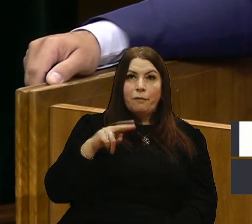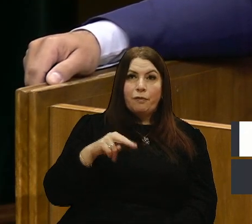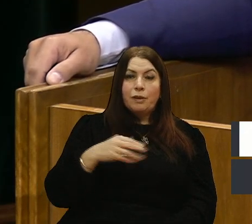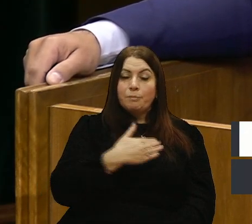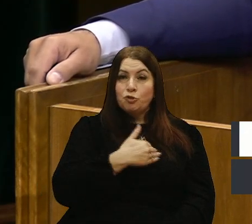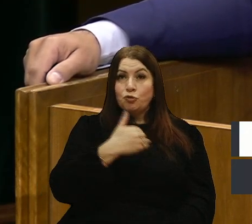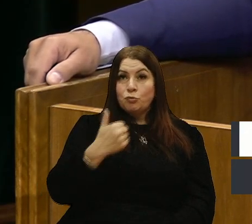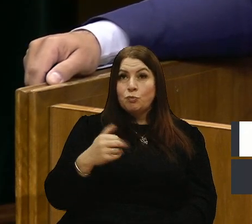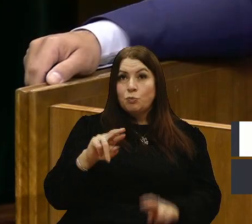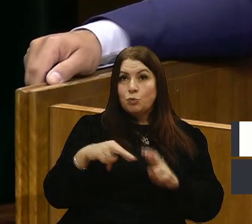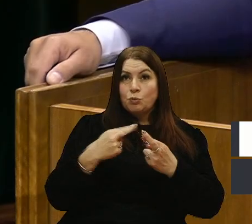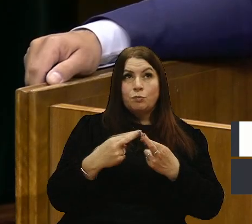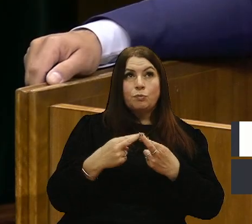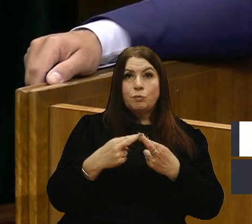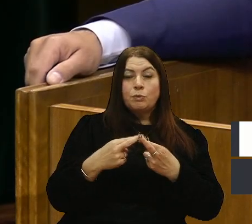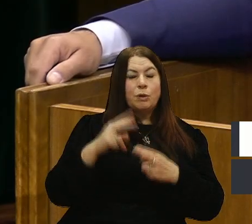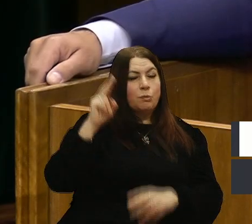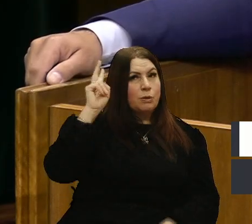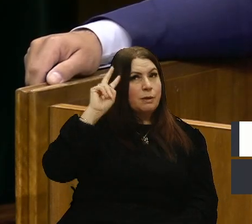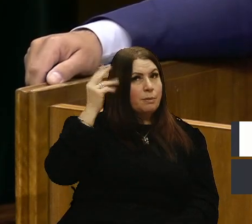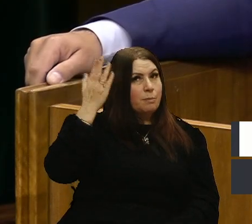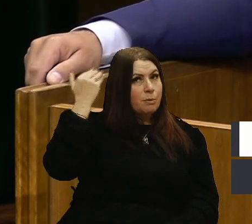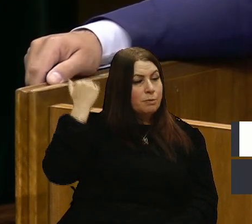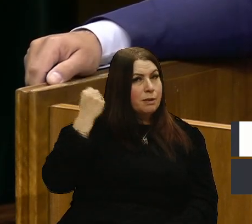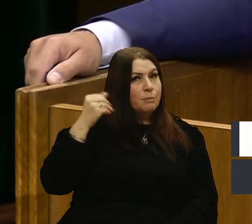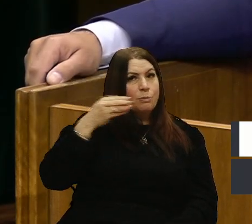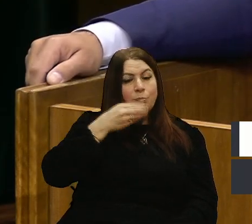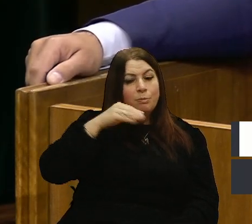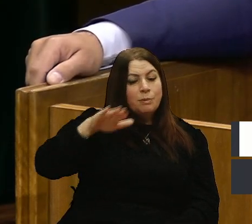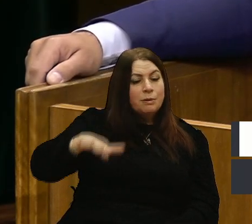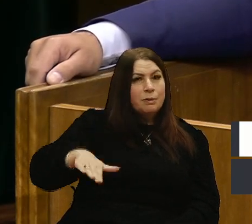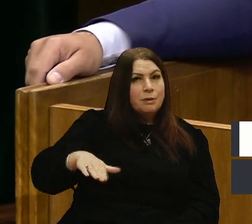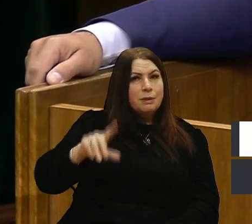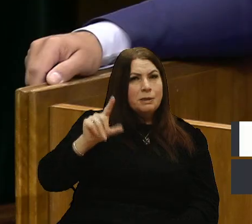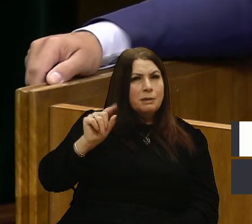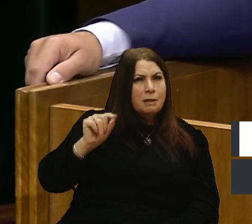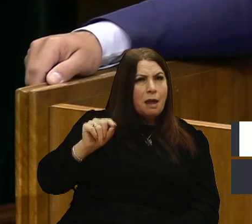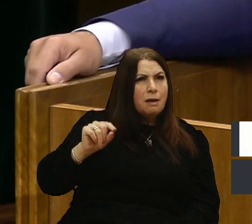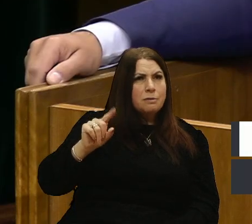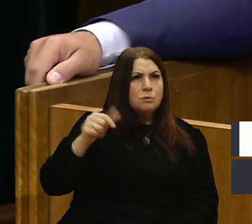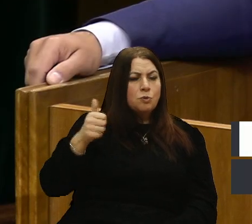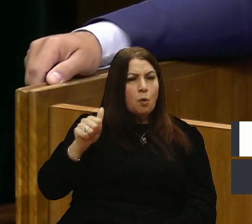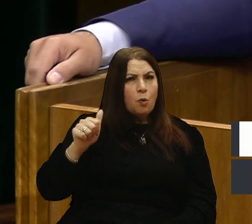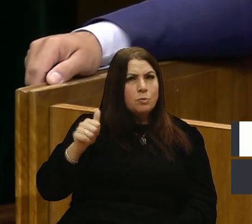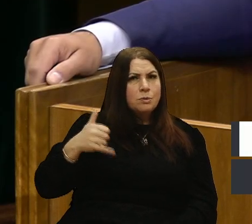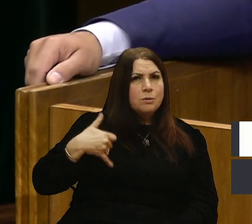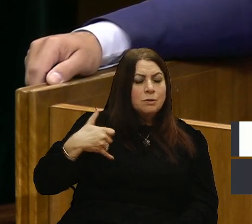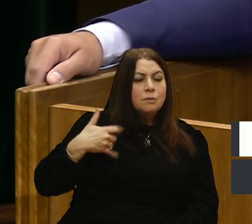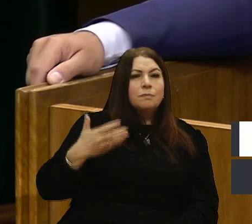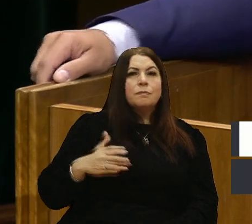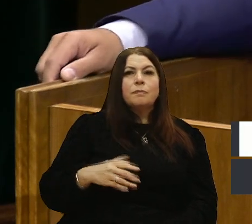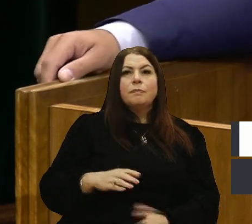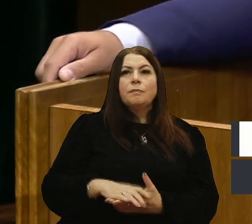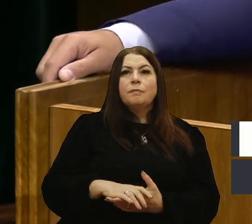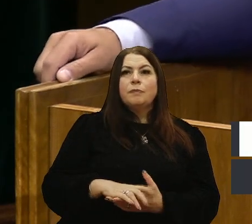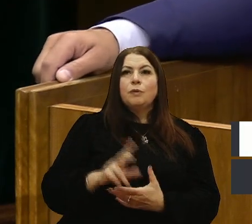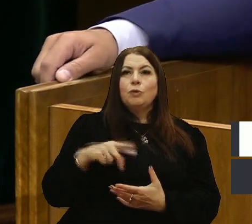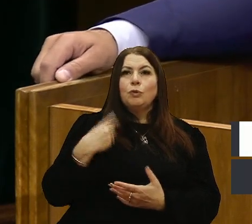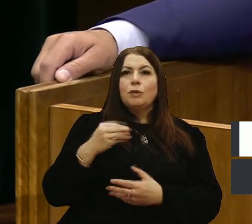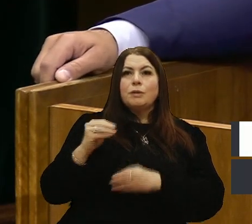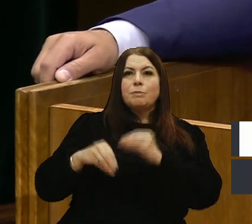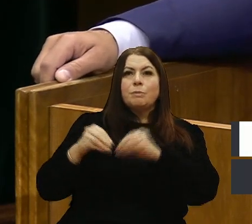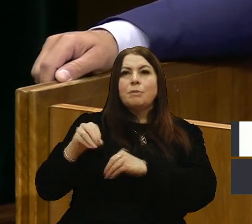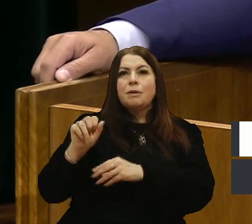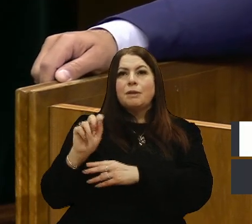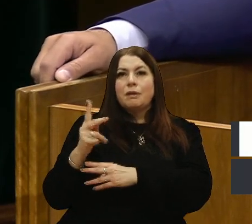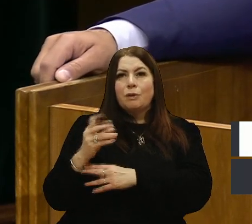essa reunião, eu já me recordei lá do meu tempo de guri, lá com meus 10, 11 anos, quando nós plantávamos